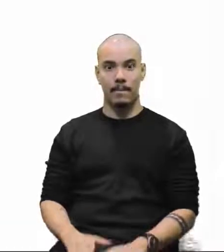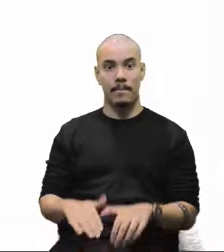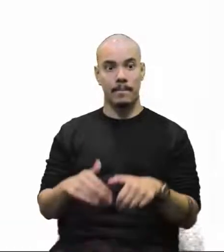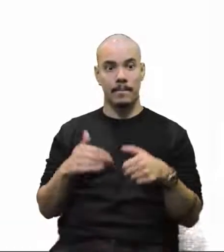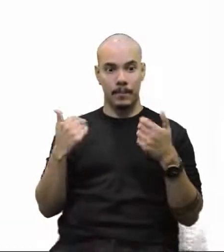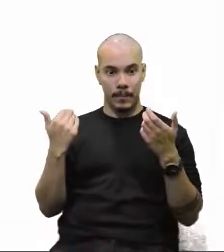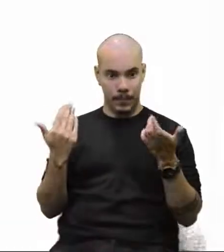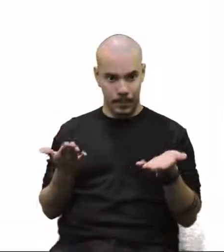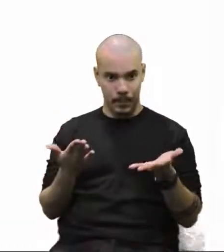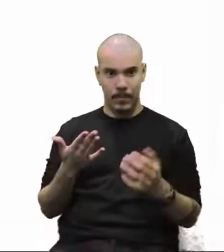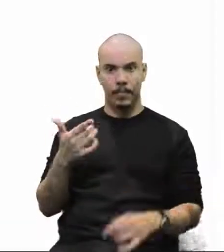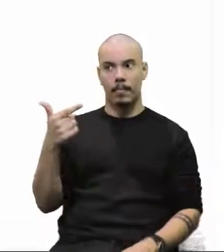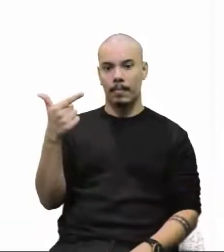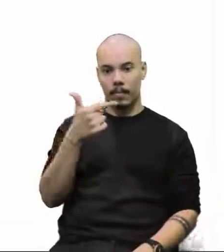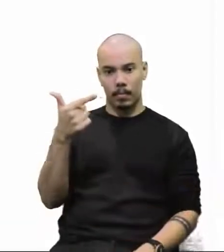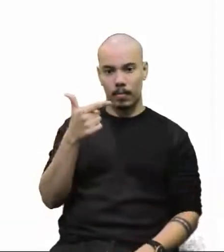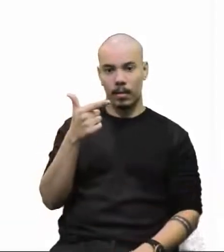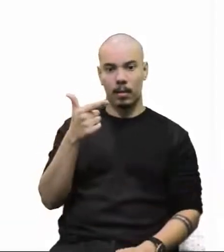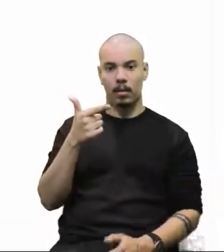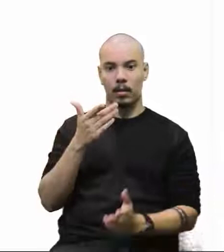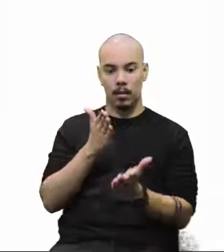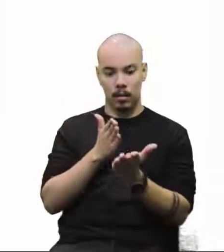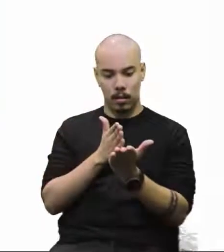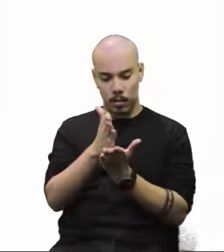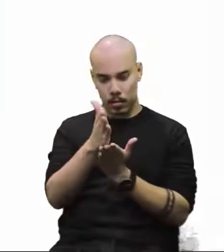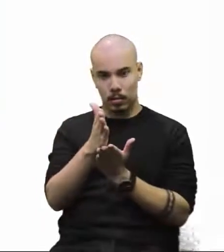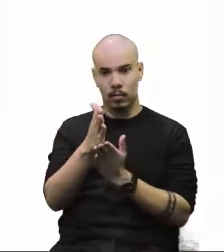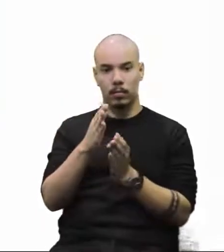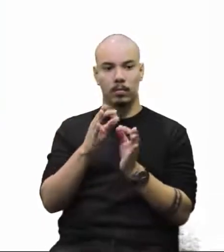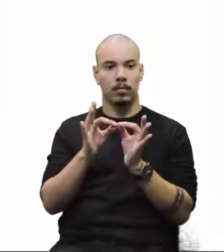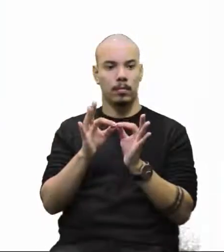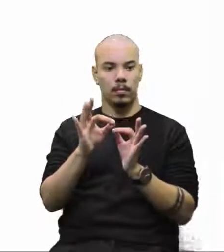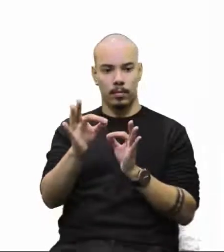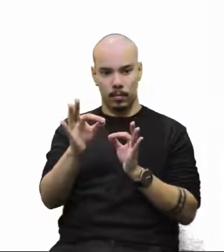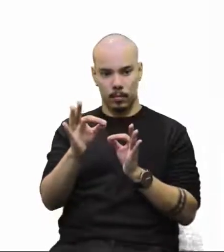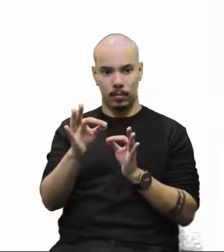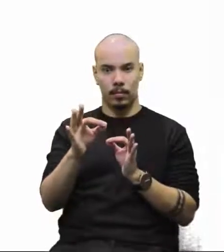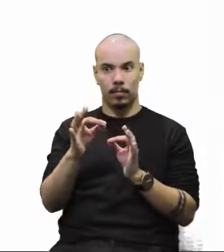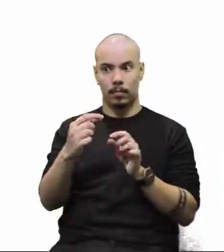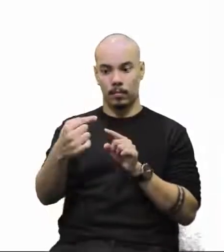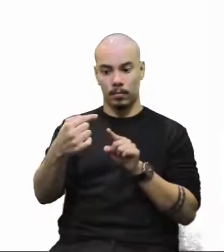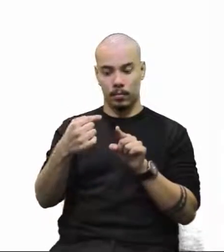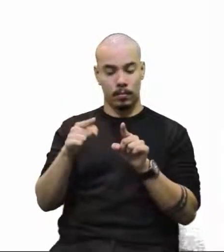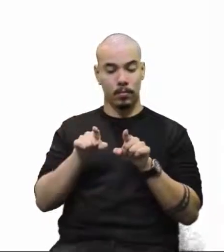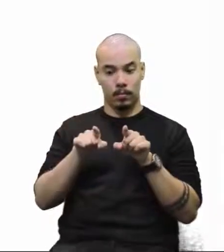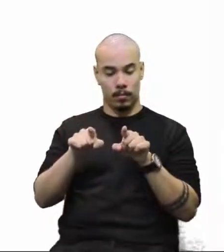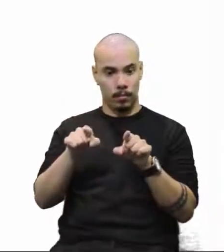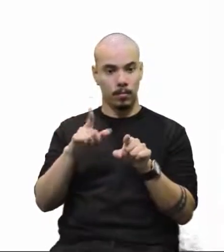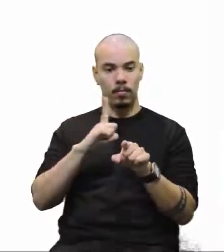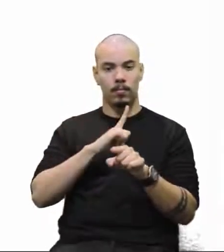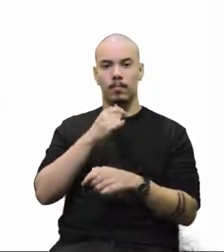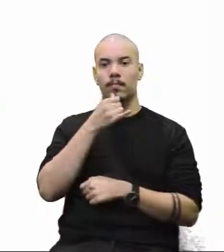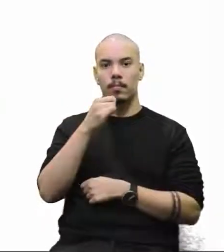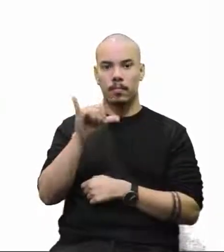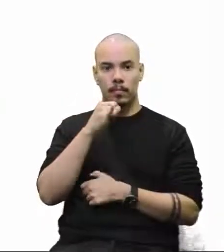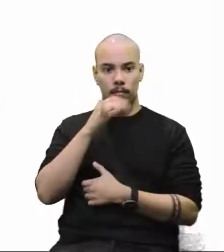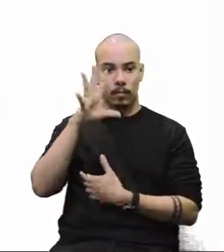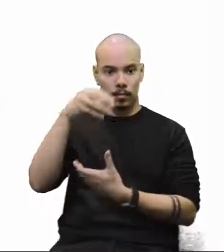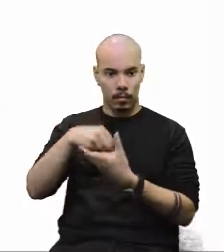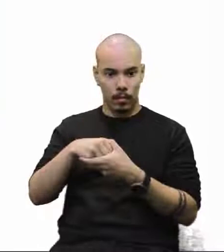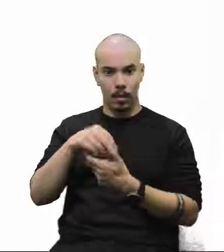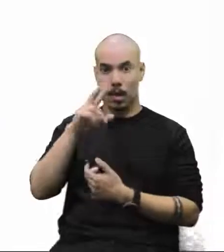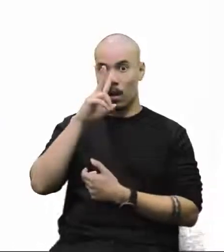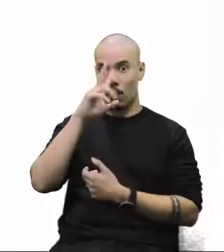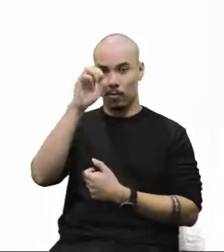Portanto, entre dois condutores retos e extensos, paralelos e percorridos por correntes, a